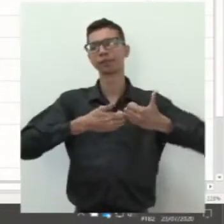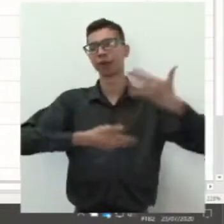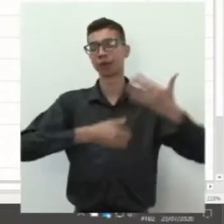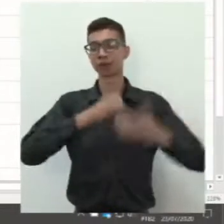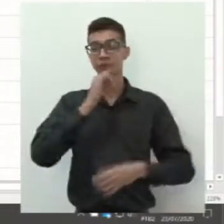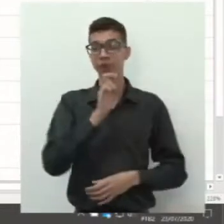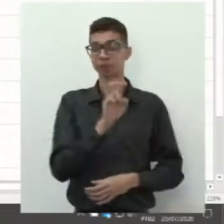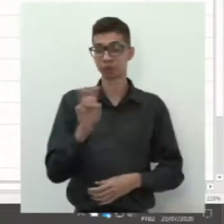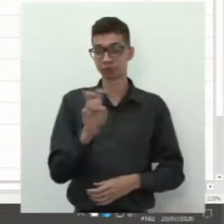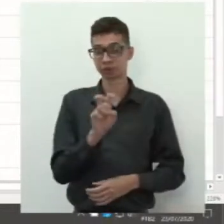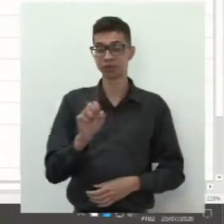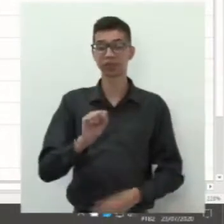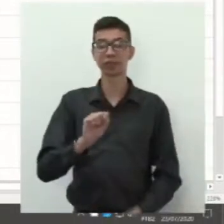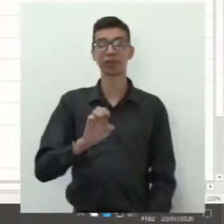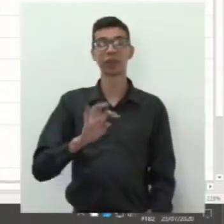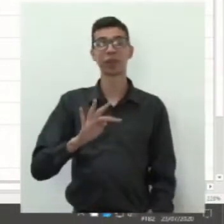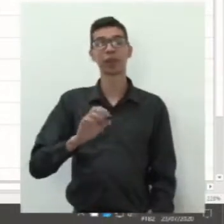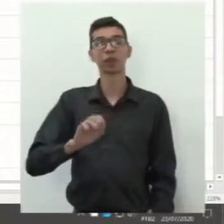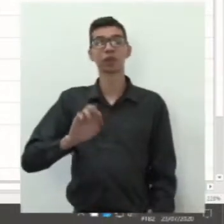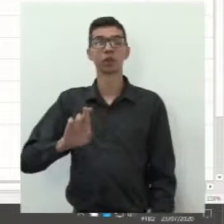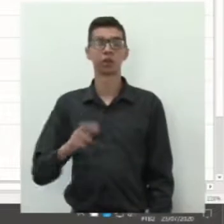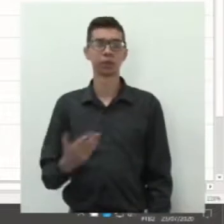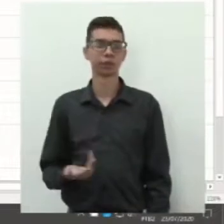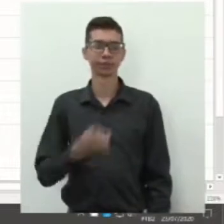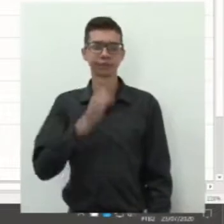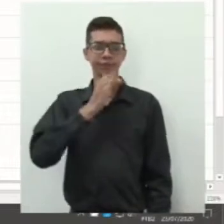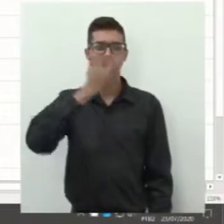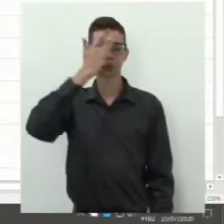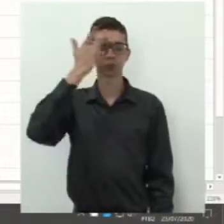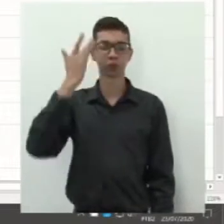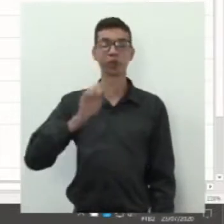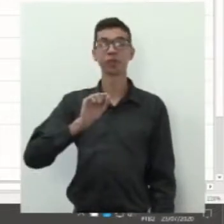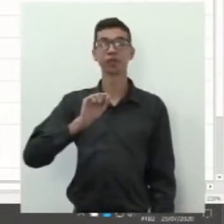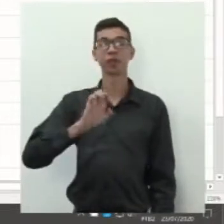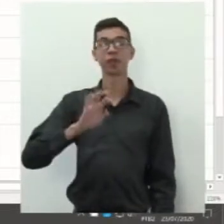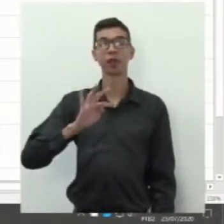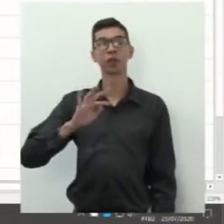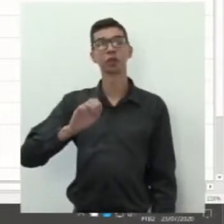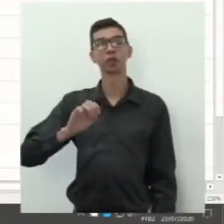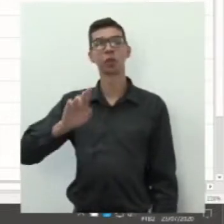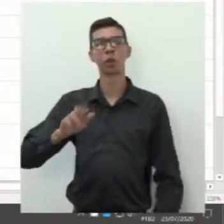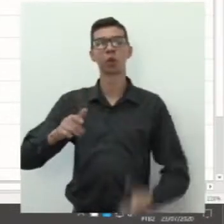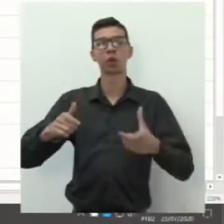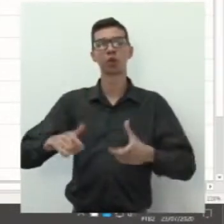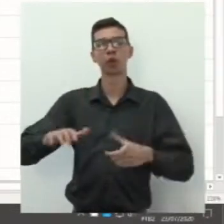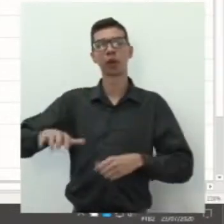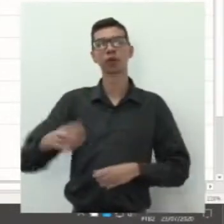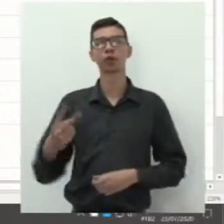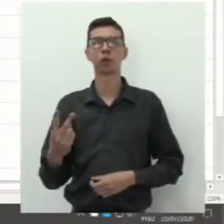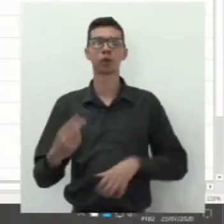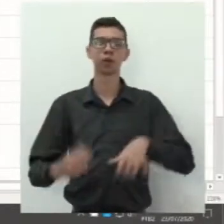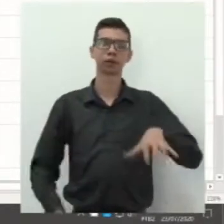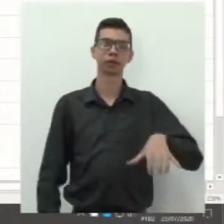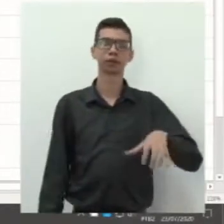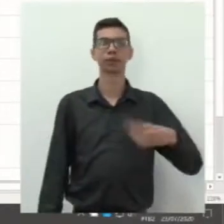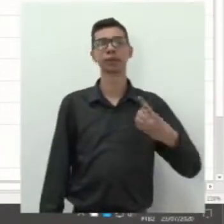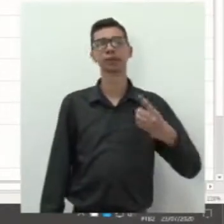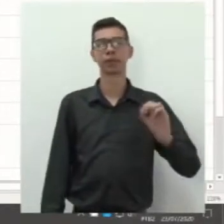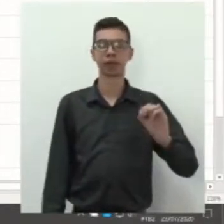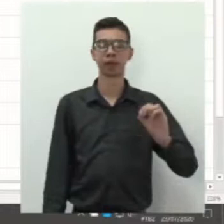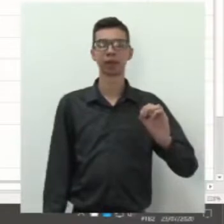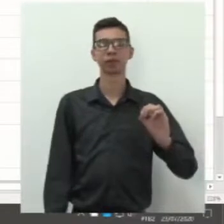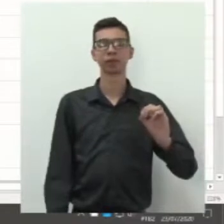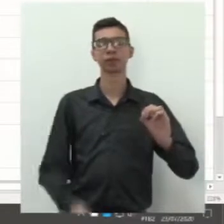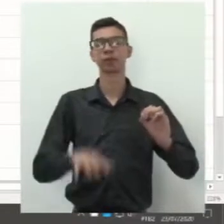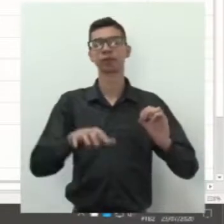setores, alguém do setor 2, do setor 10 e do setor 12 falou, ó, dá uma olhada no orçamento aí, por favor. Aí você